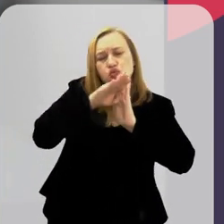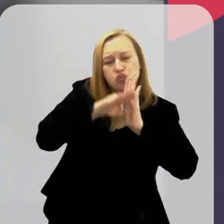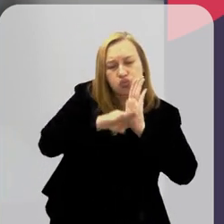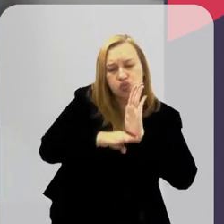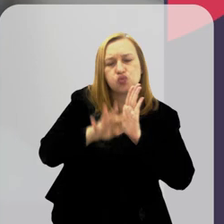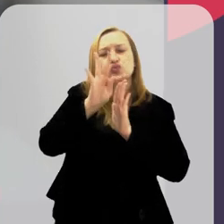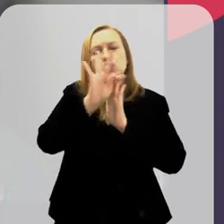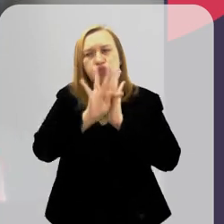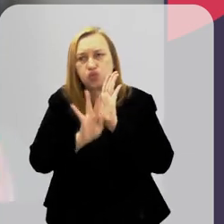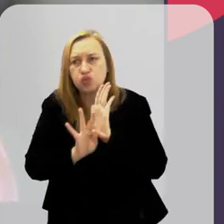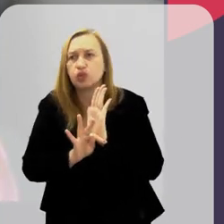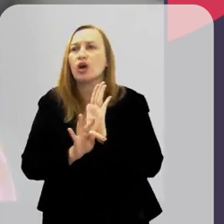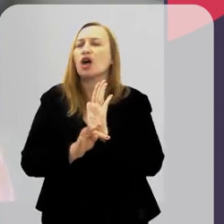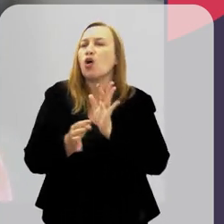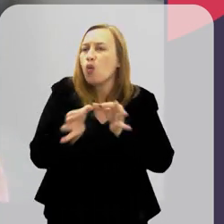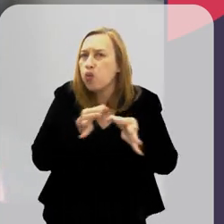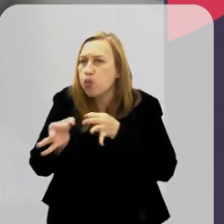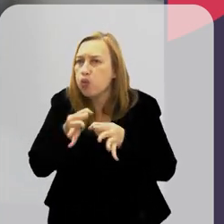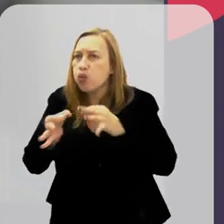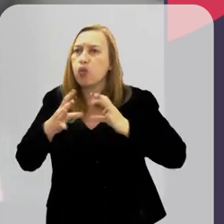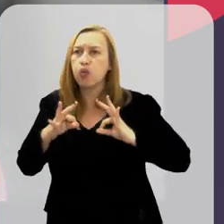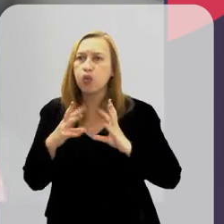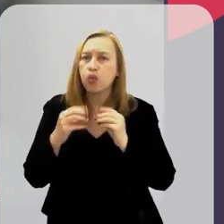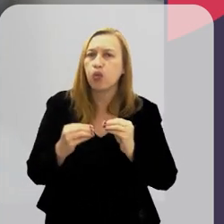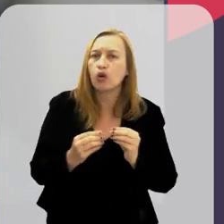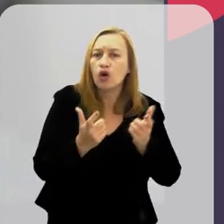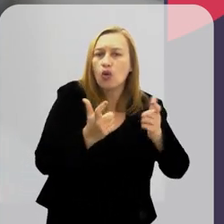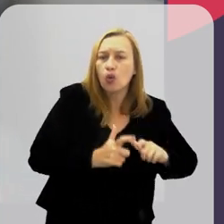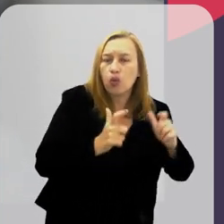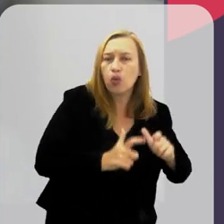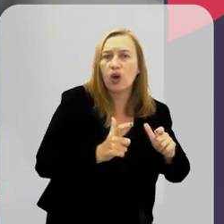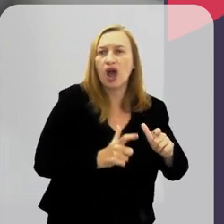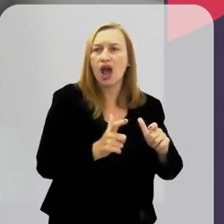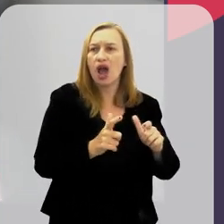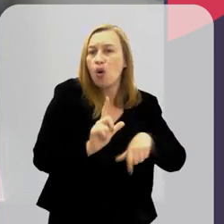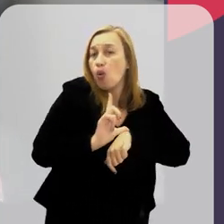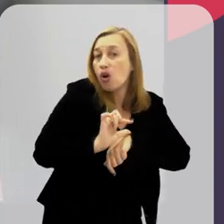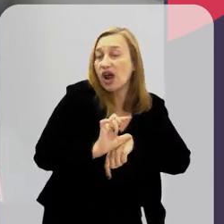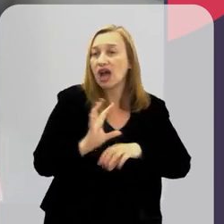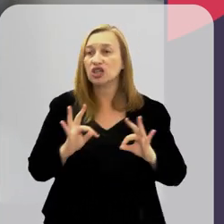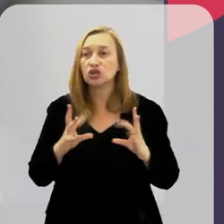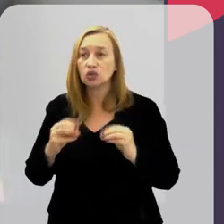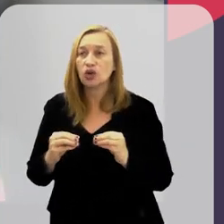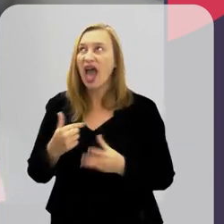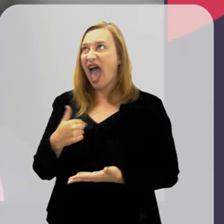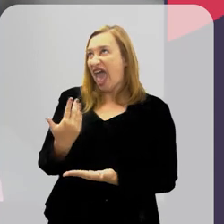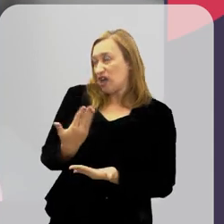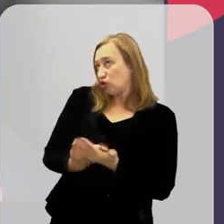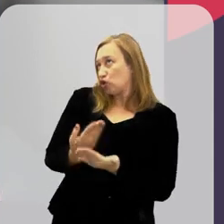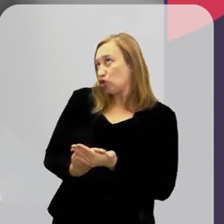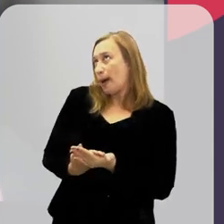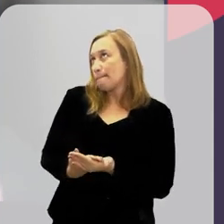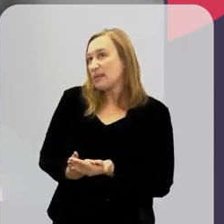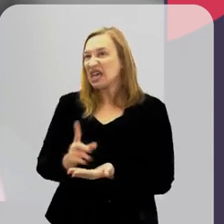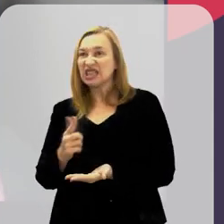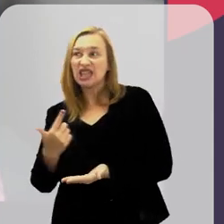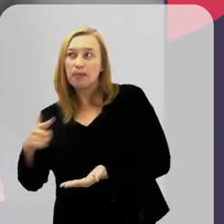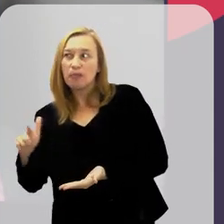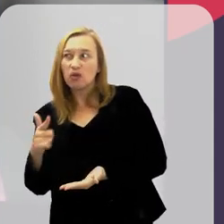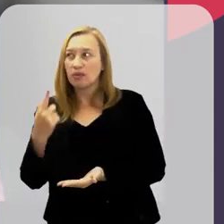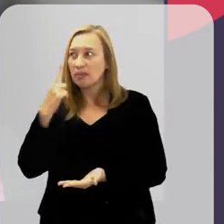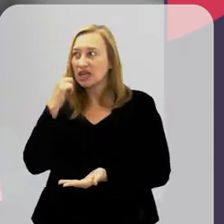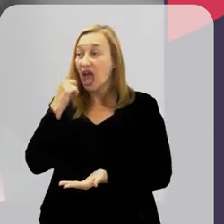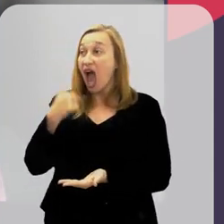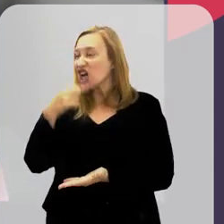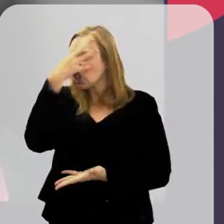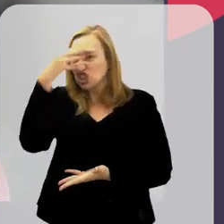esses hábitos de estudo apontam coisas como você organizar quando você vai estudar, que às vezes a gente pega, ah, vou estudar. E aí, daqui